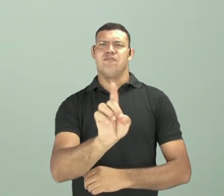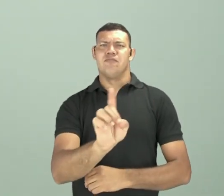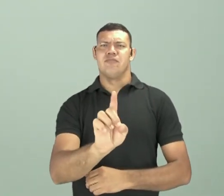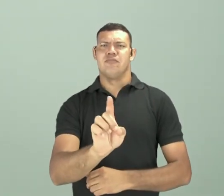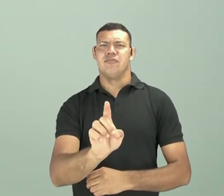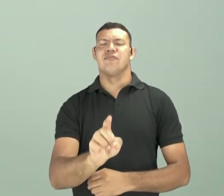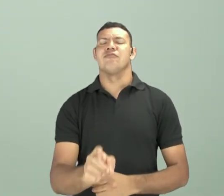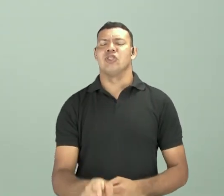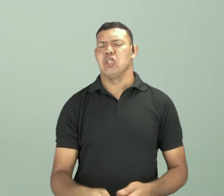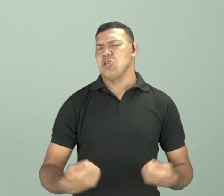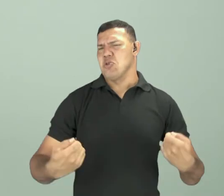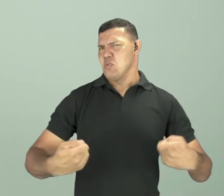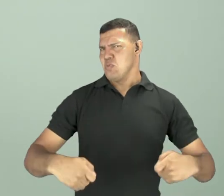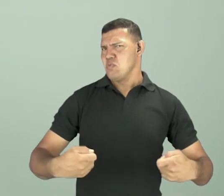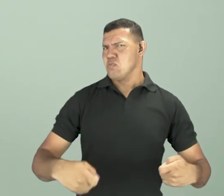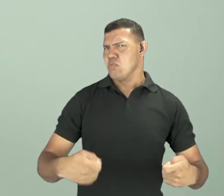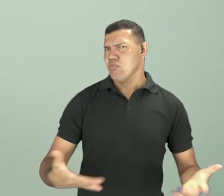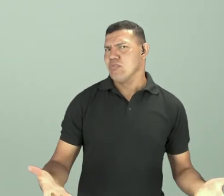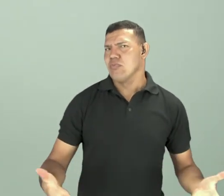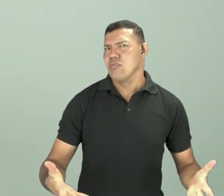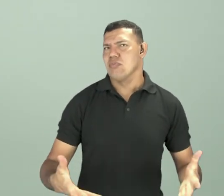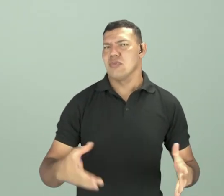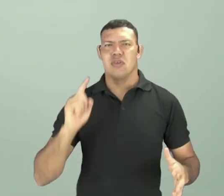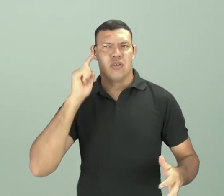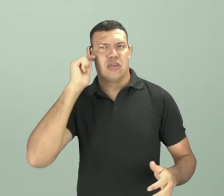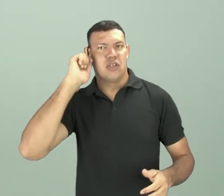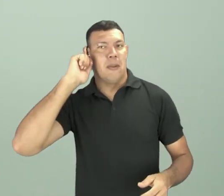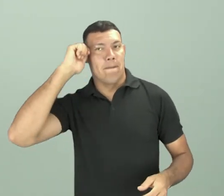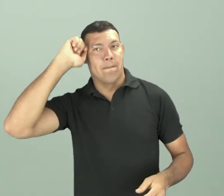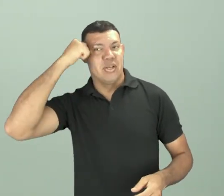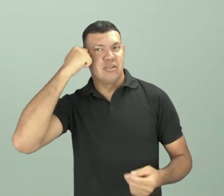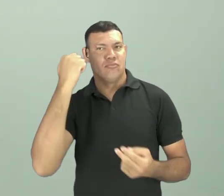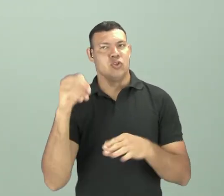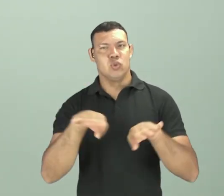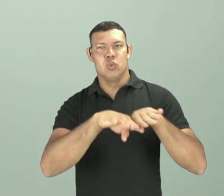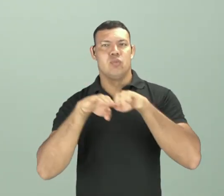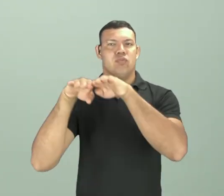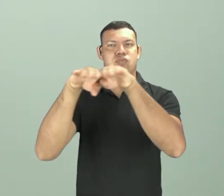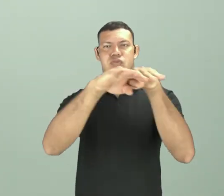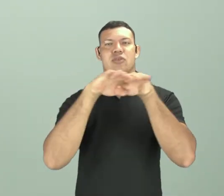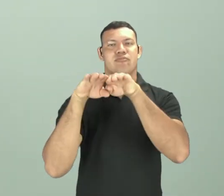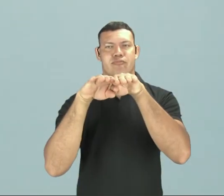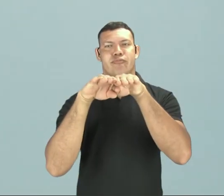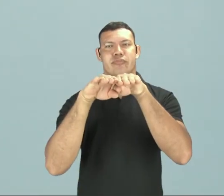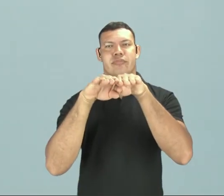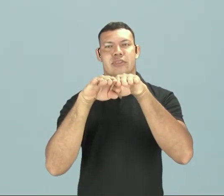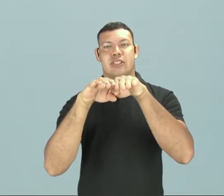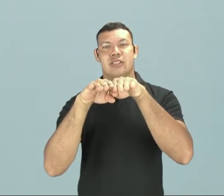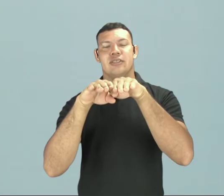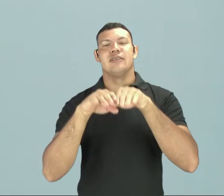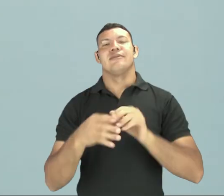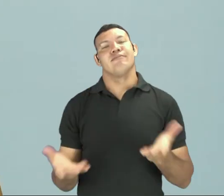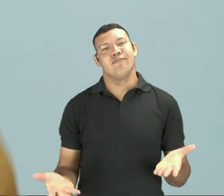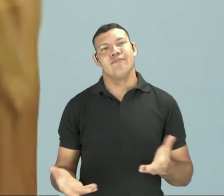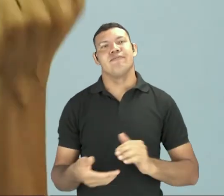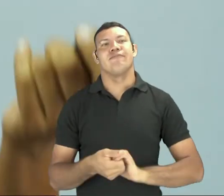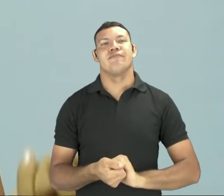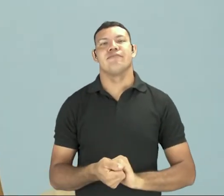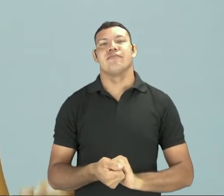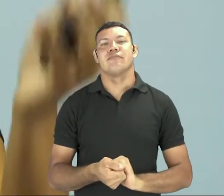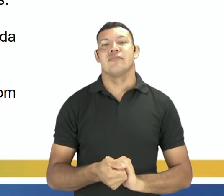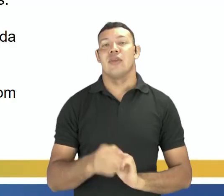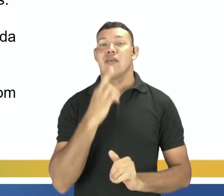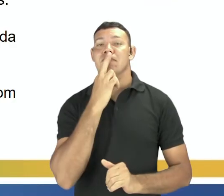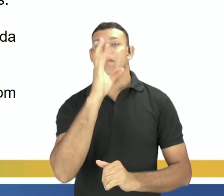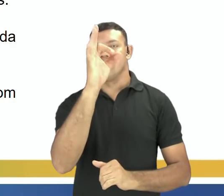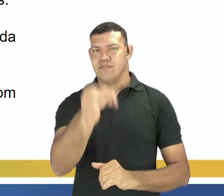que era necessário ter essa questão de negro ser igual a todo mundo. Por ela, continuava daquela maneira. Então, a nossa resposta correta é